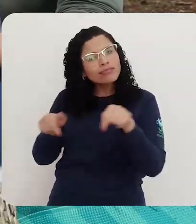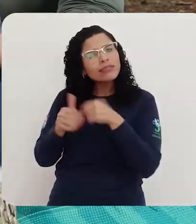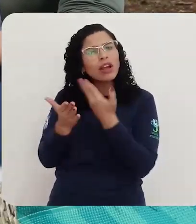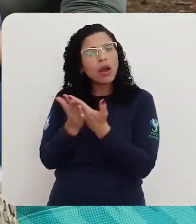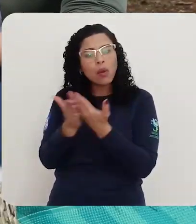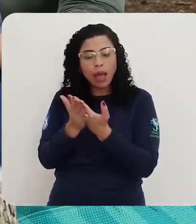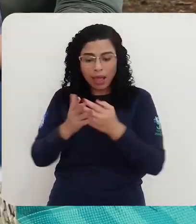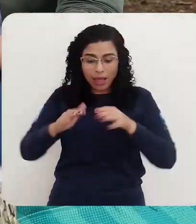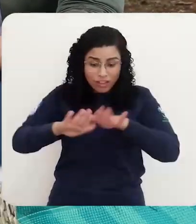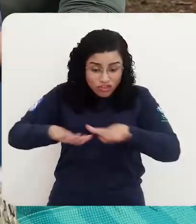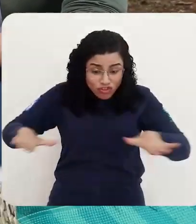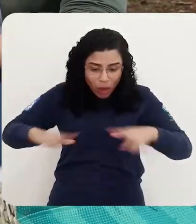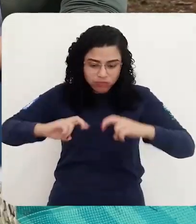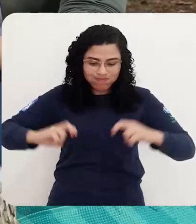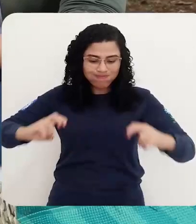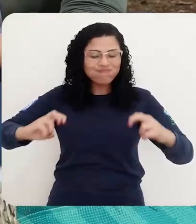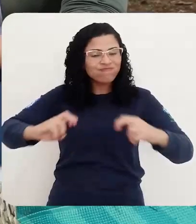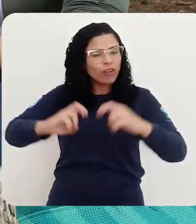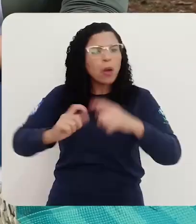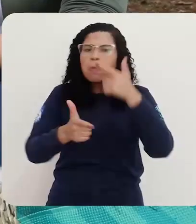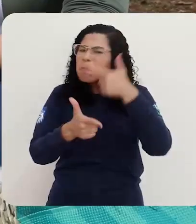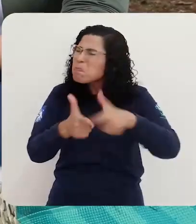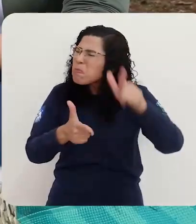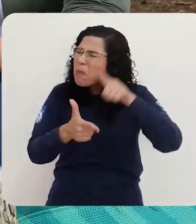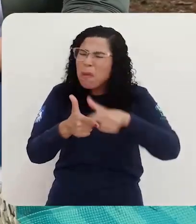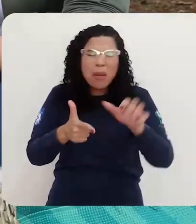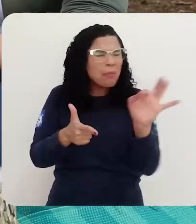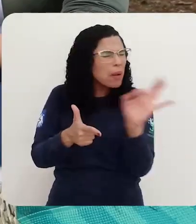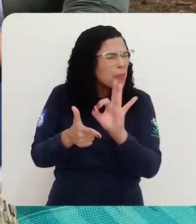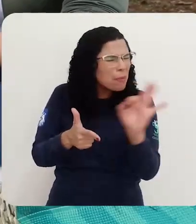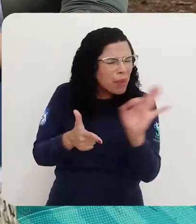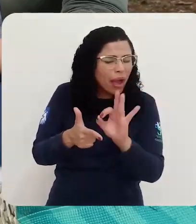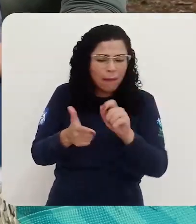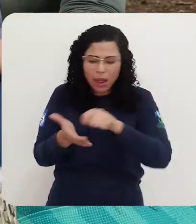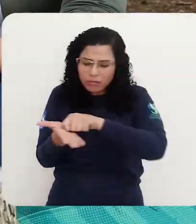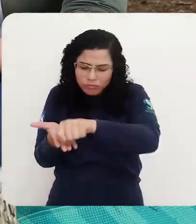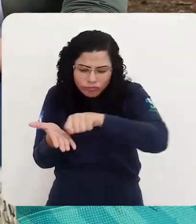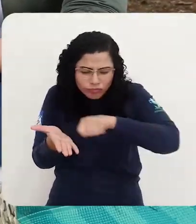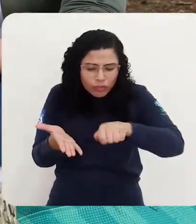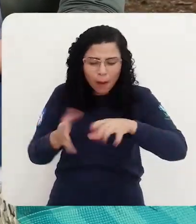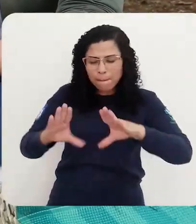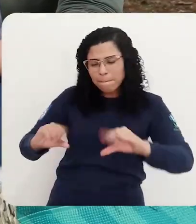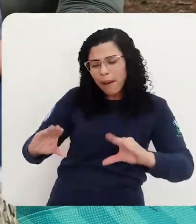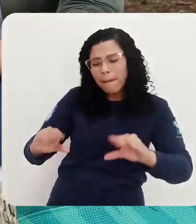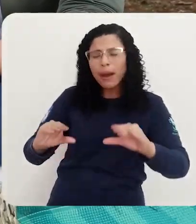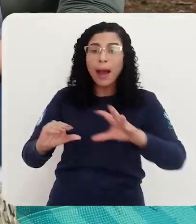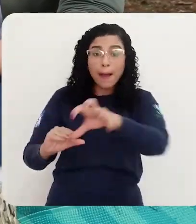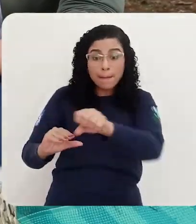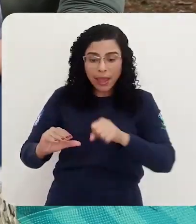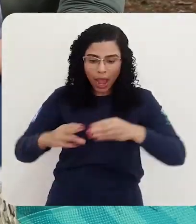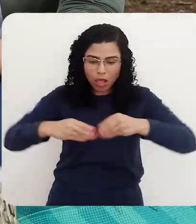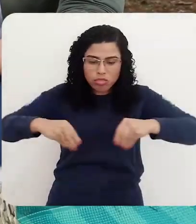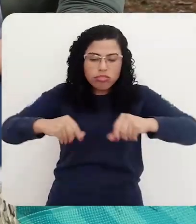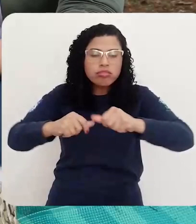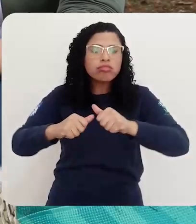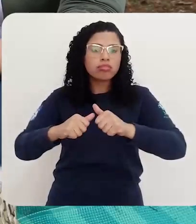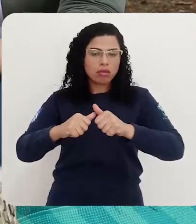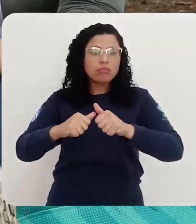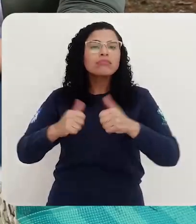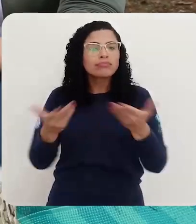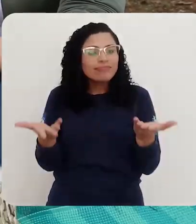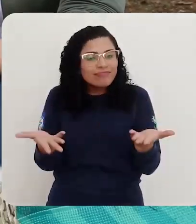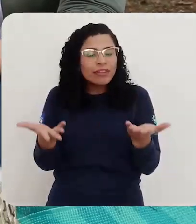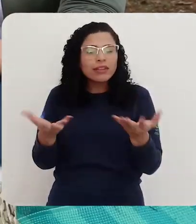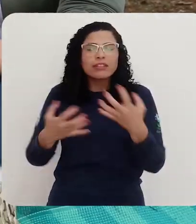sala de aula, sentar no chão. Não há problema de sentar no chão para arriscar, para palpar, para pegar o barro, né? Para